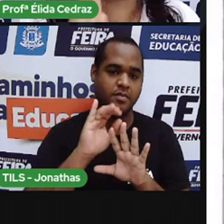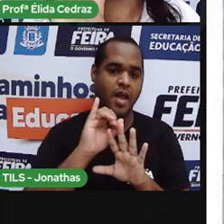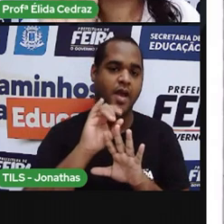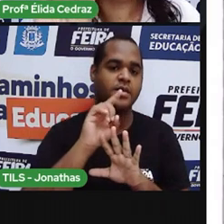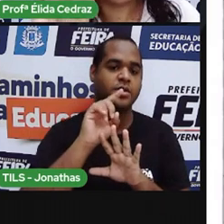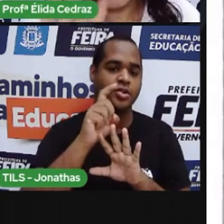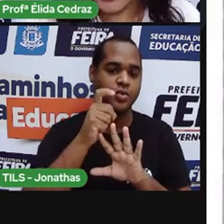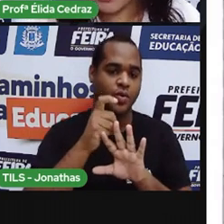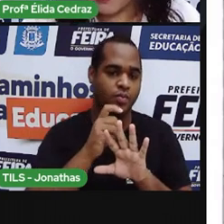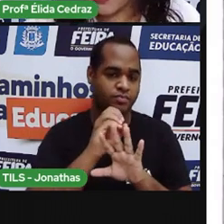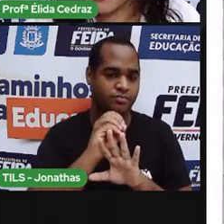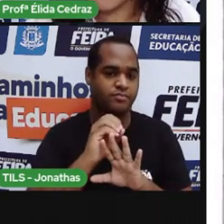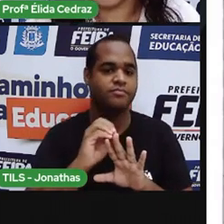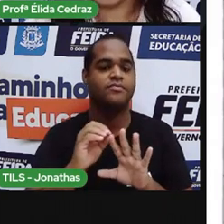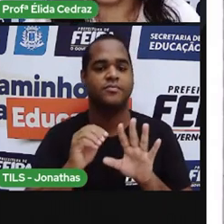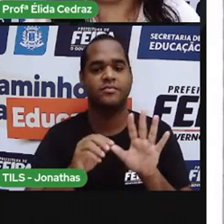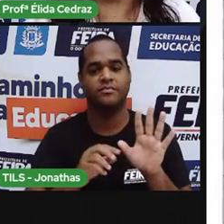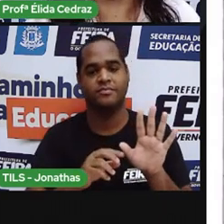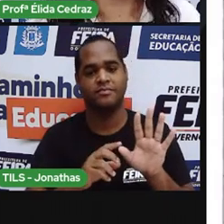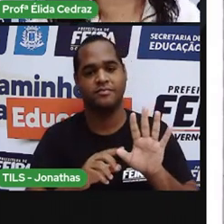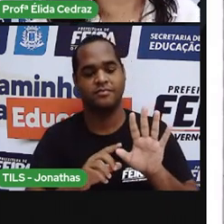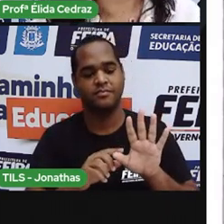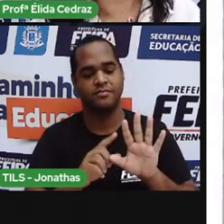Debaixo. Três pedacinhos.